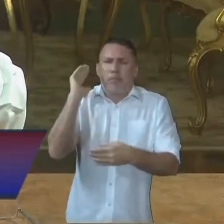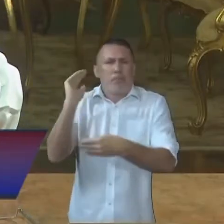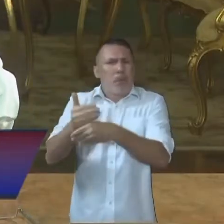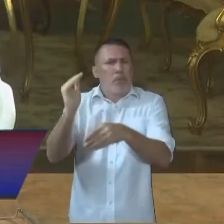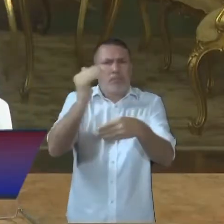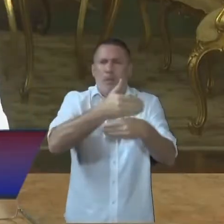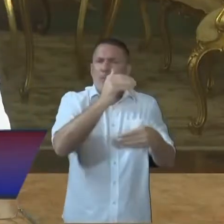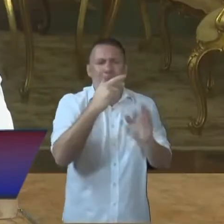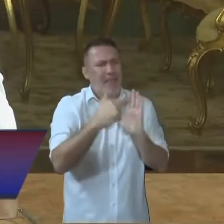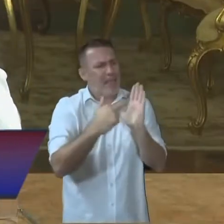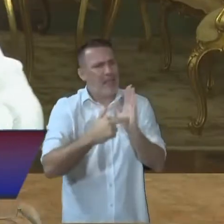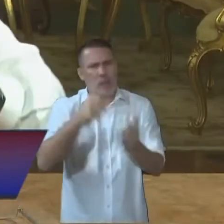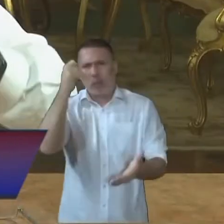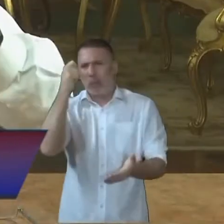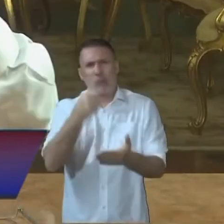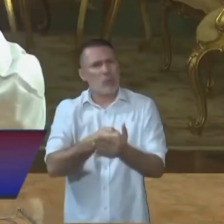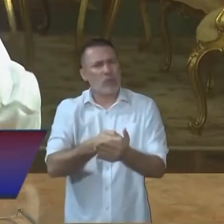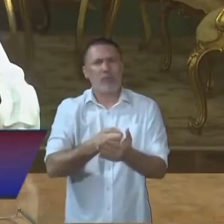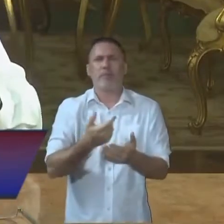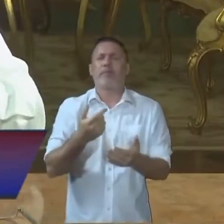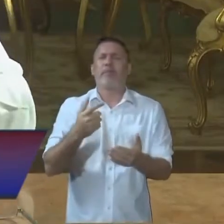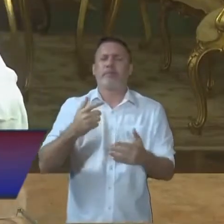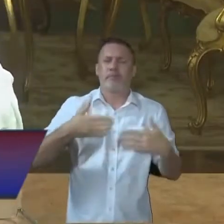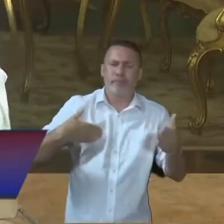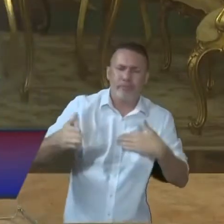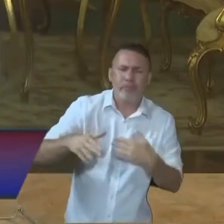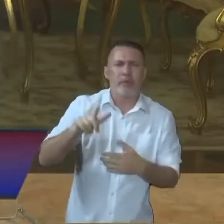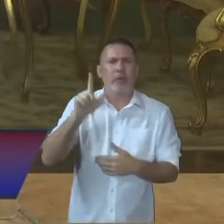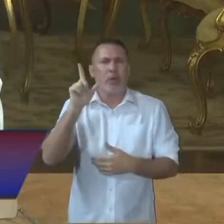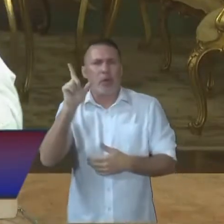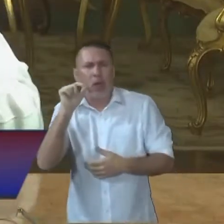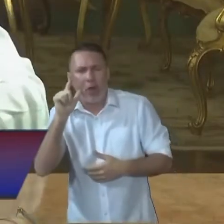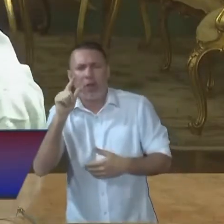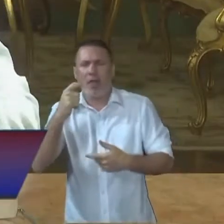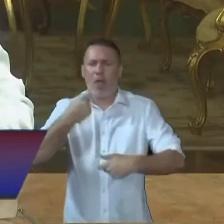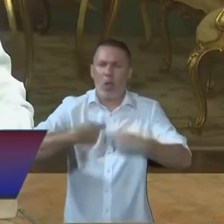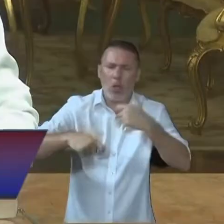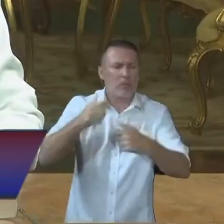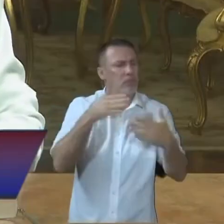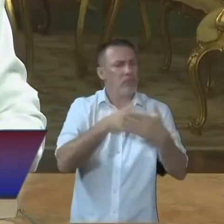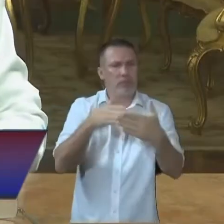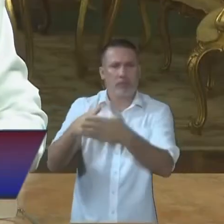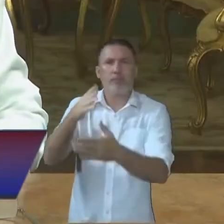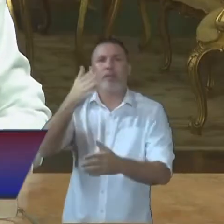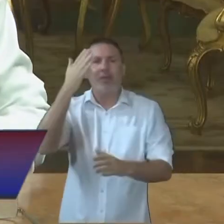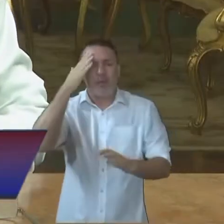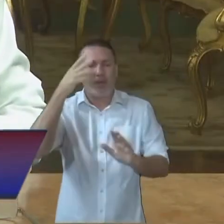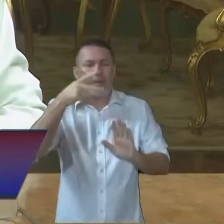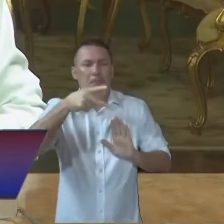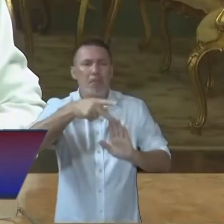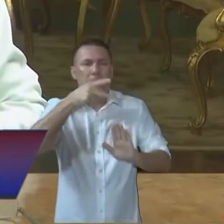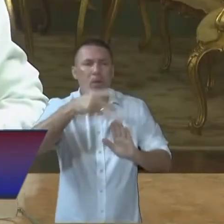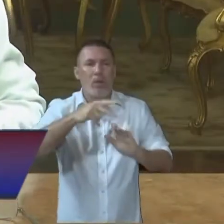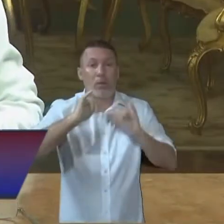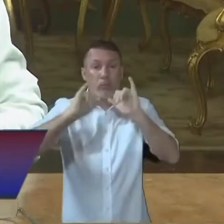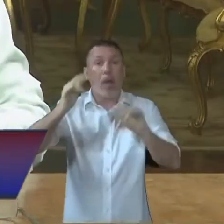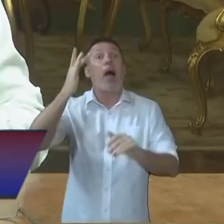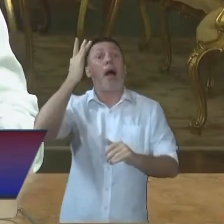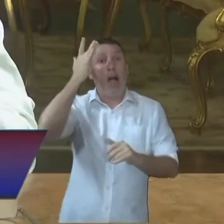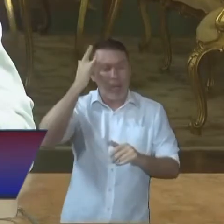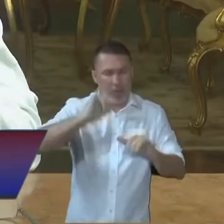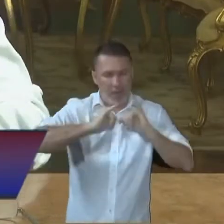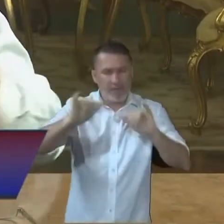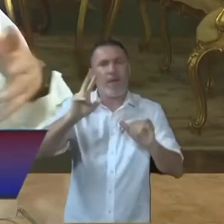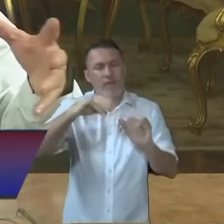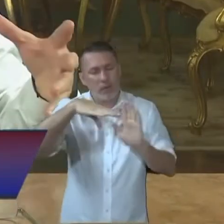das restrições, né, de atividades econômicas e sociais. A portaria será publicada certamente amanhã, né,